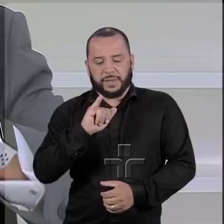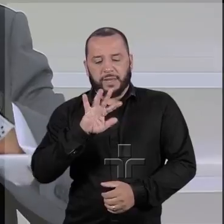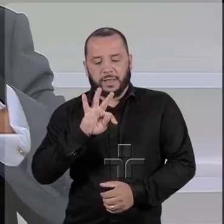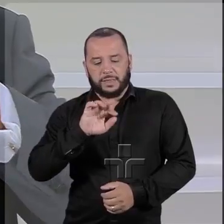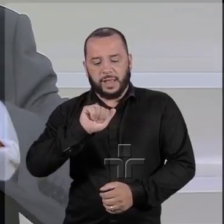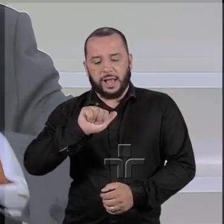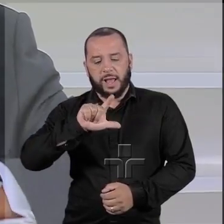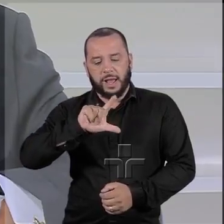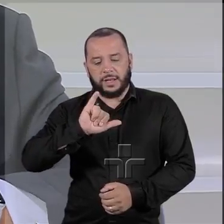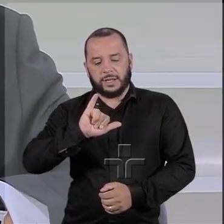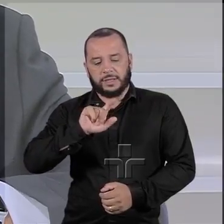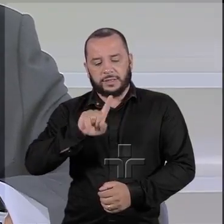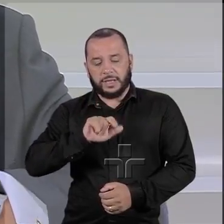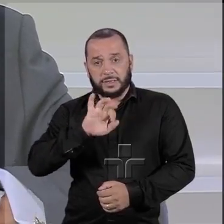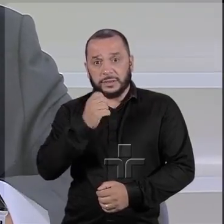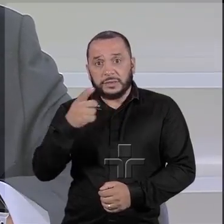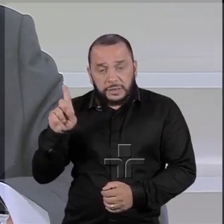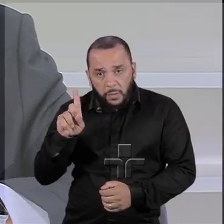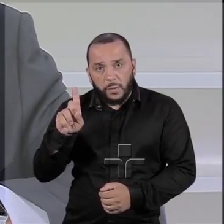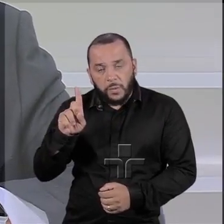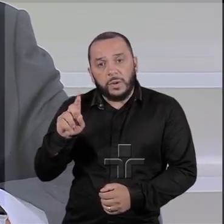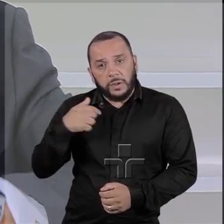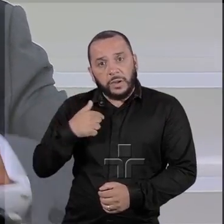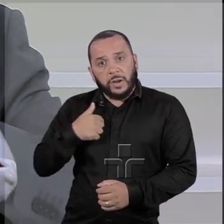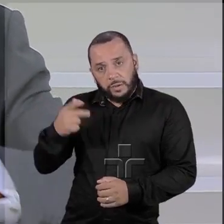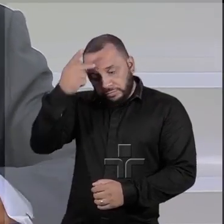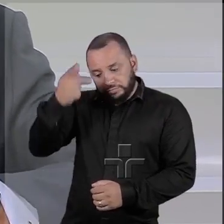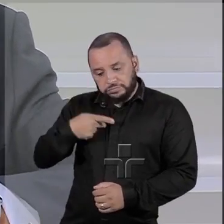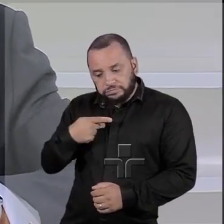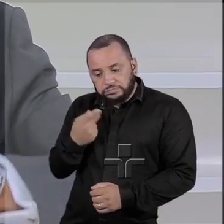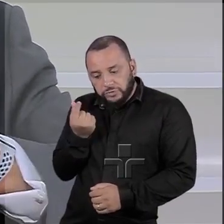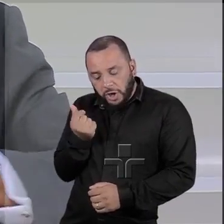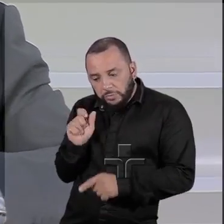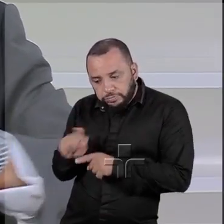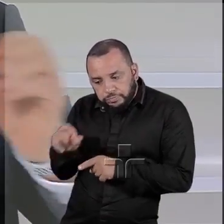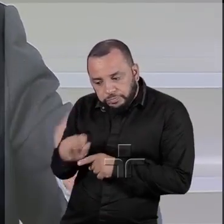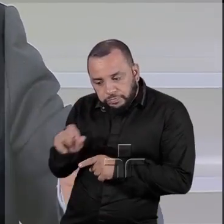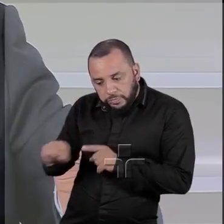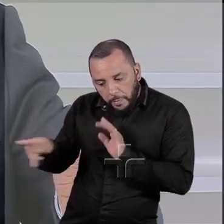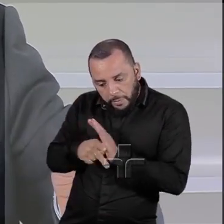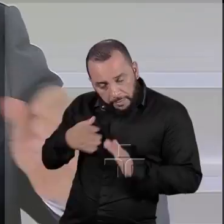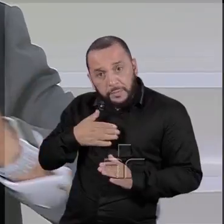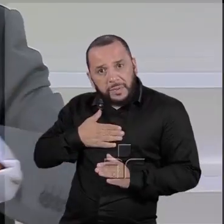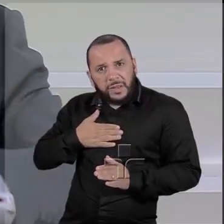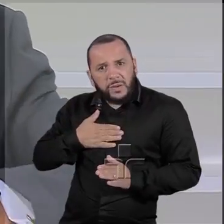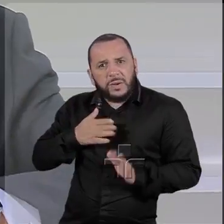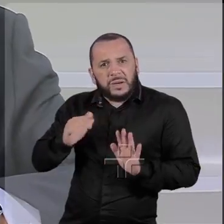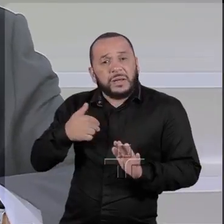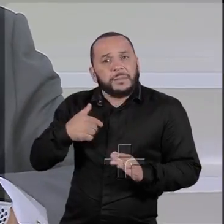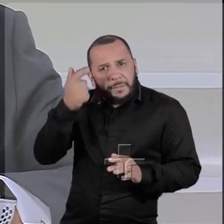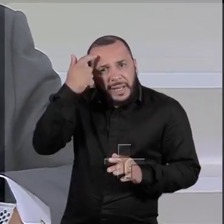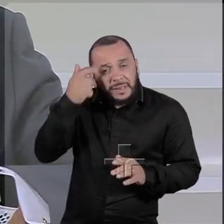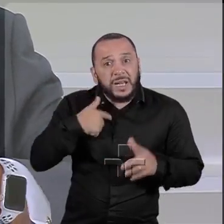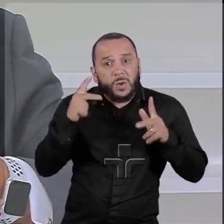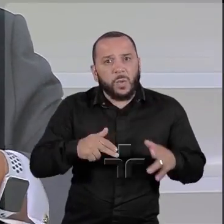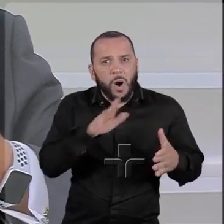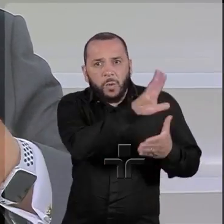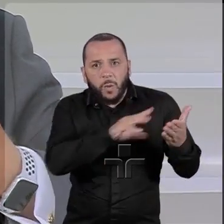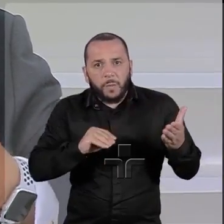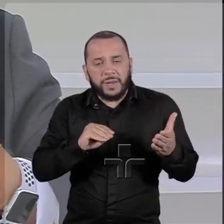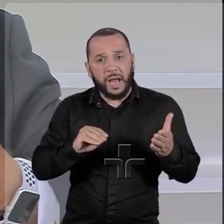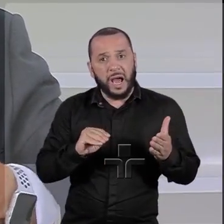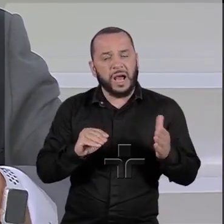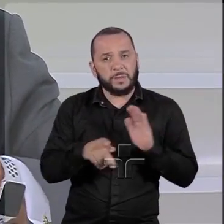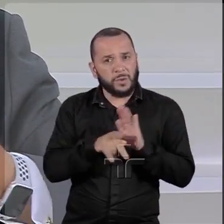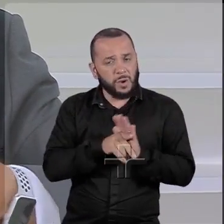parecia que ele queria importar o modelo chileno. E o modelo chileno, para nós, seria uma catástrofe, não é? Porque o